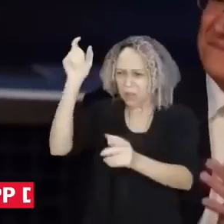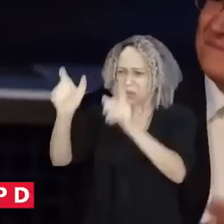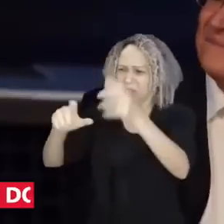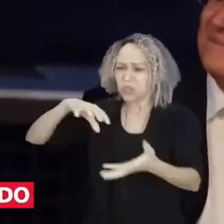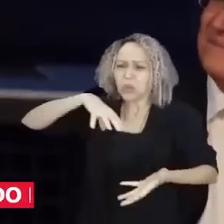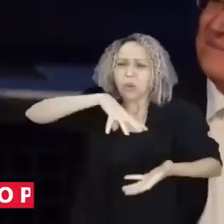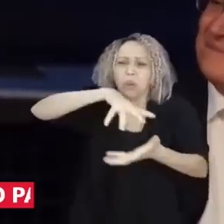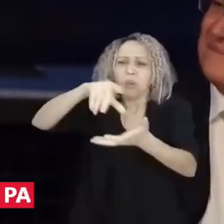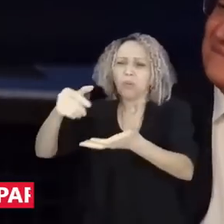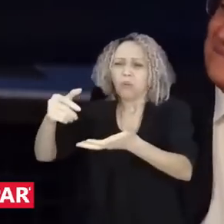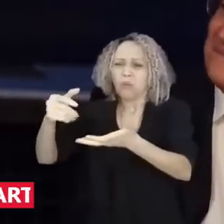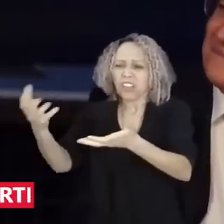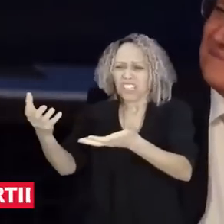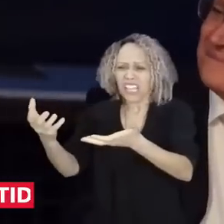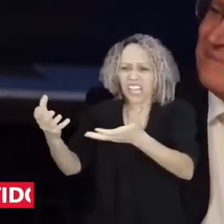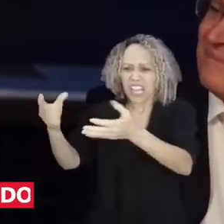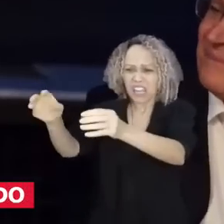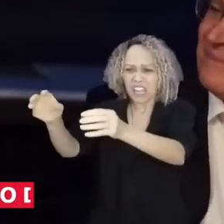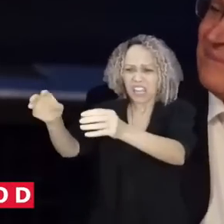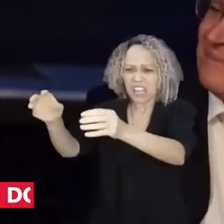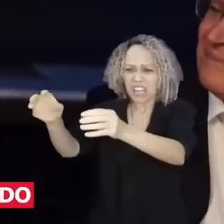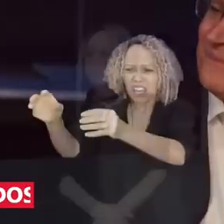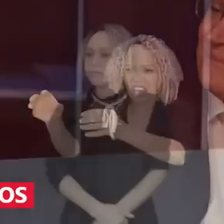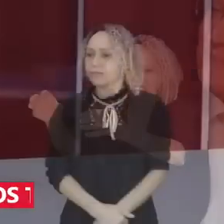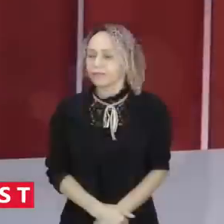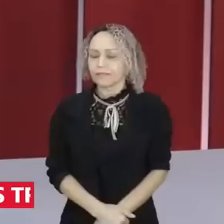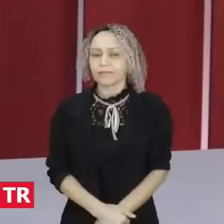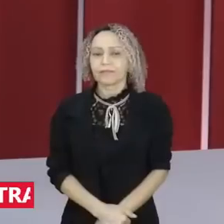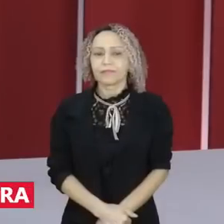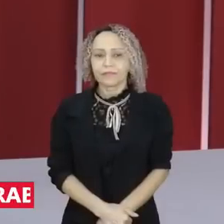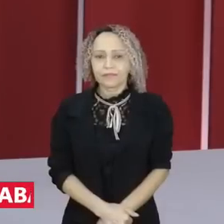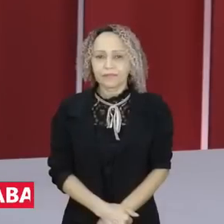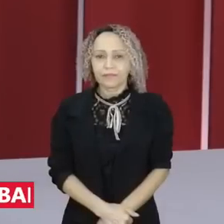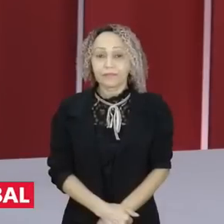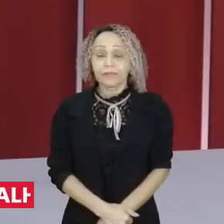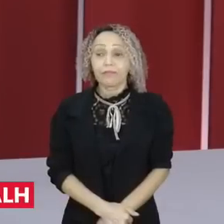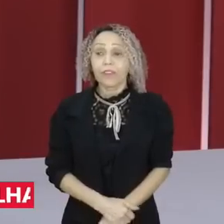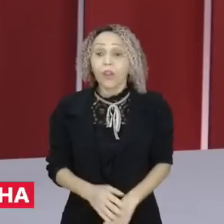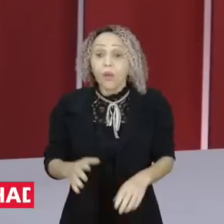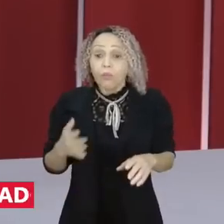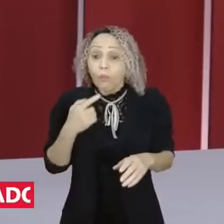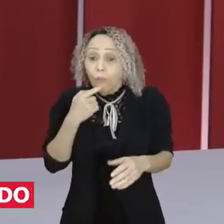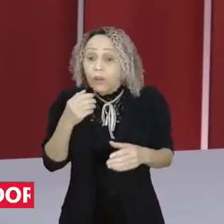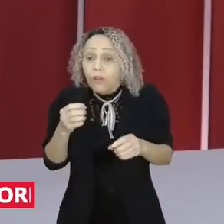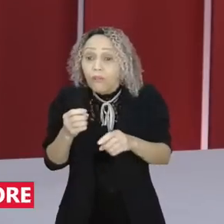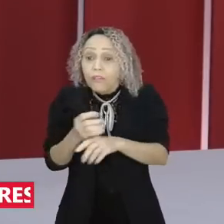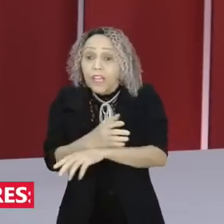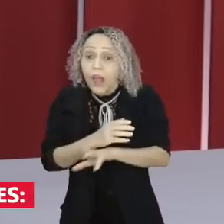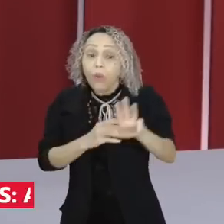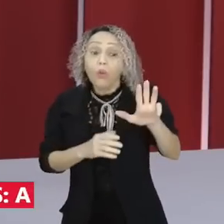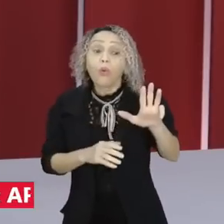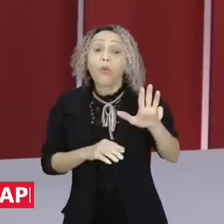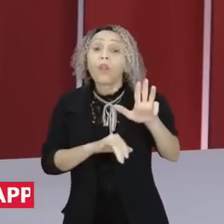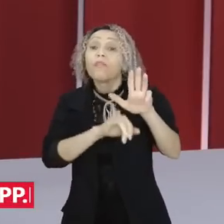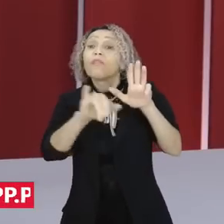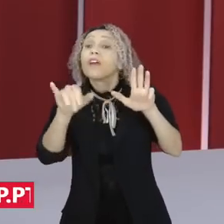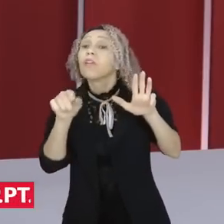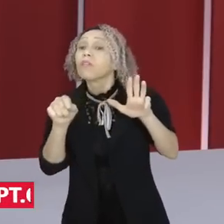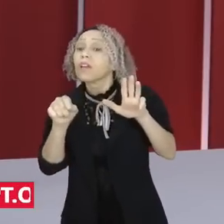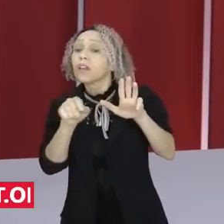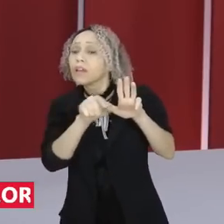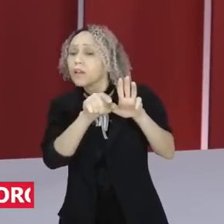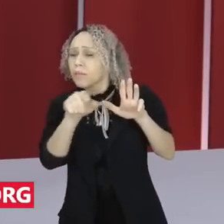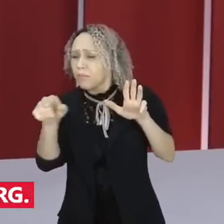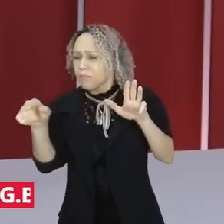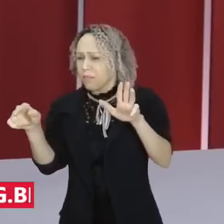ser respeitado com soberania. E no final, Lula falou também diretamente para os agentes